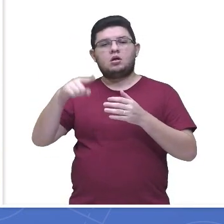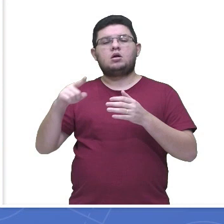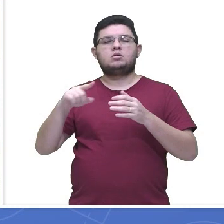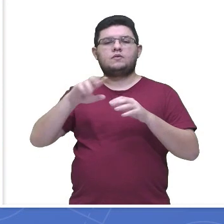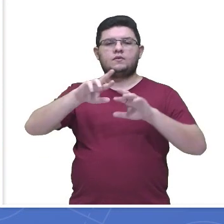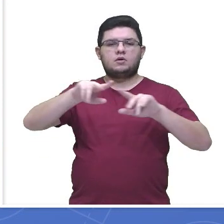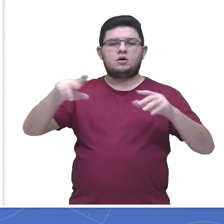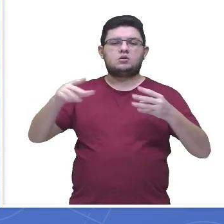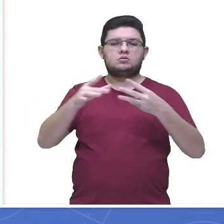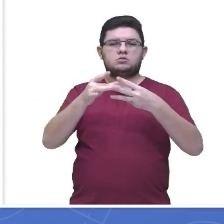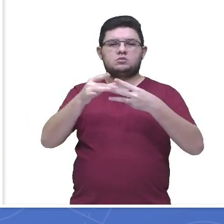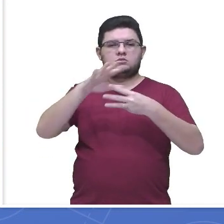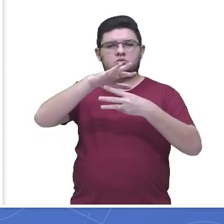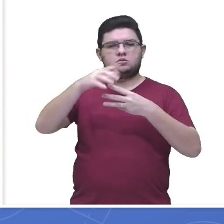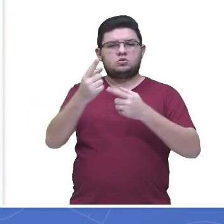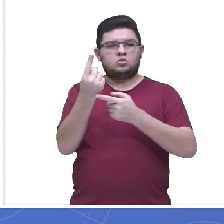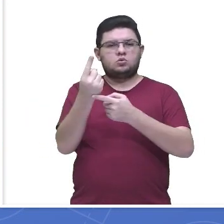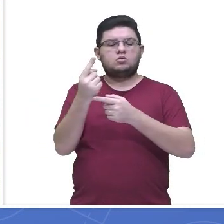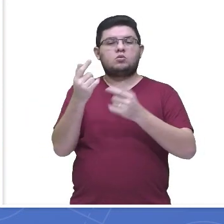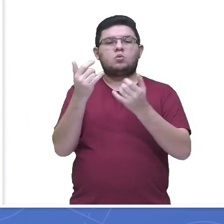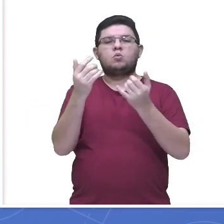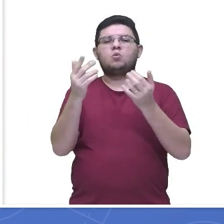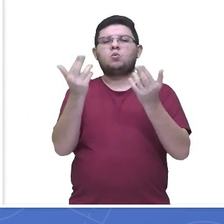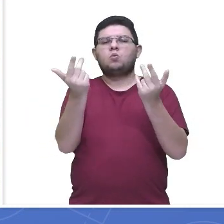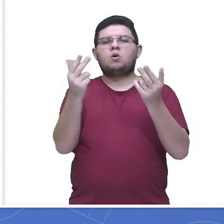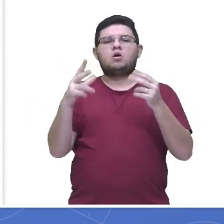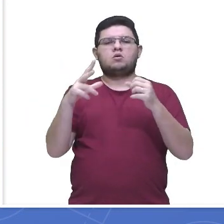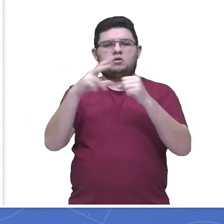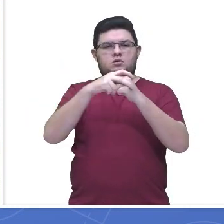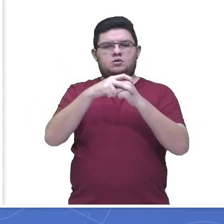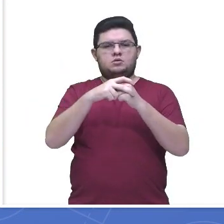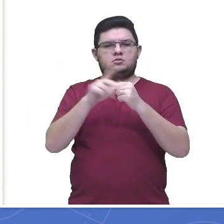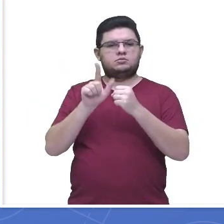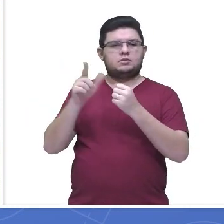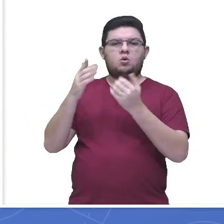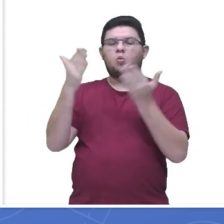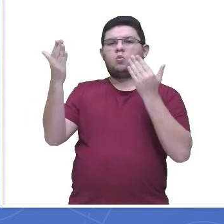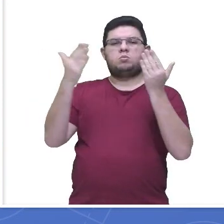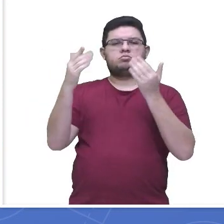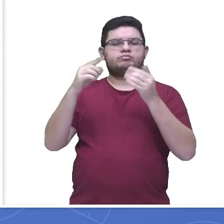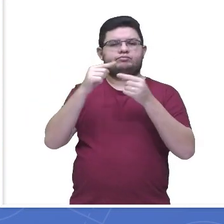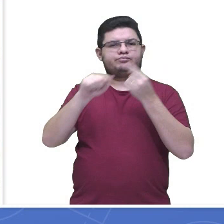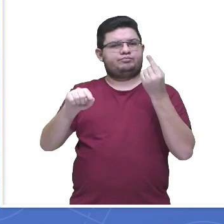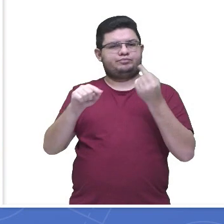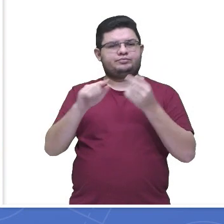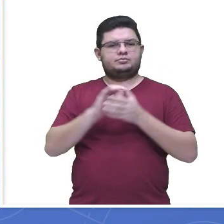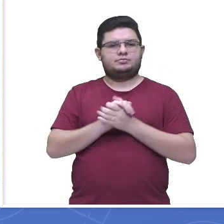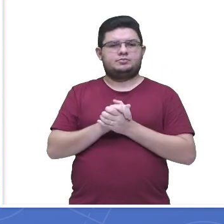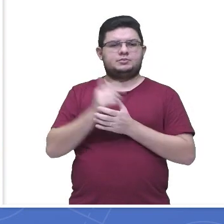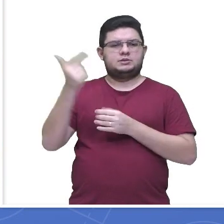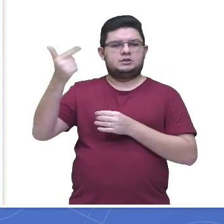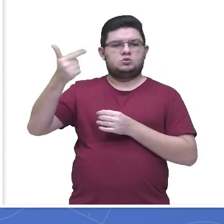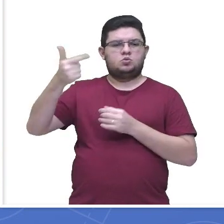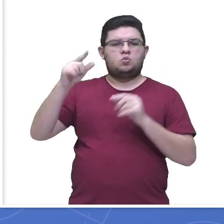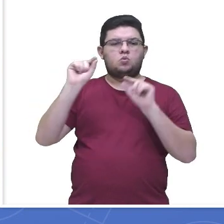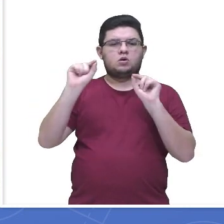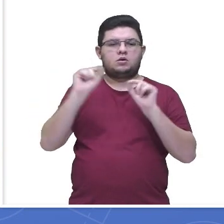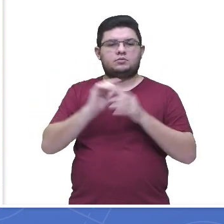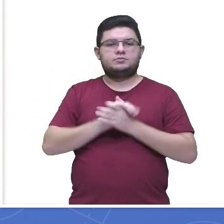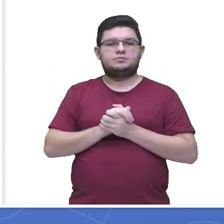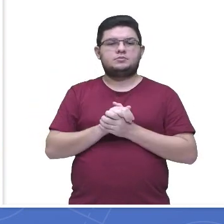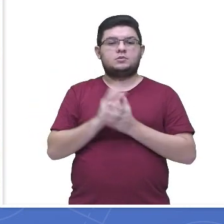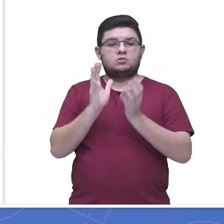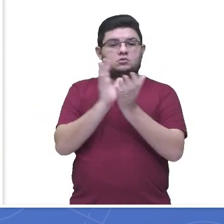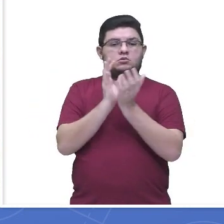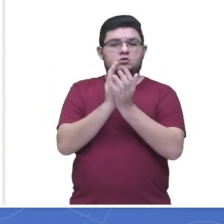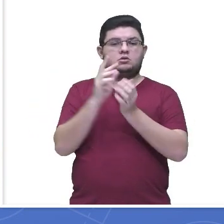vírus não pode comparar aqui o protista com os vírus. Segundo, pode-se afirmar corretamente que os protozoários possuem